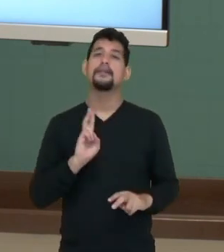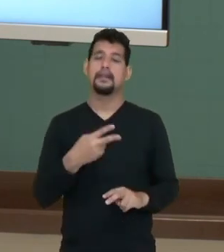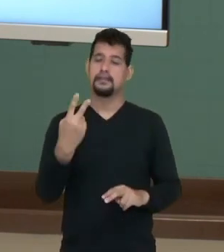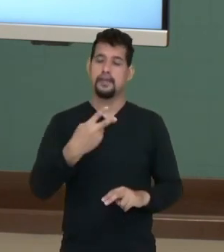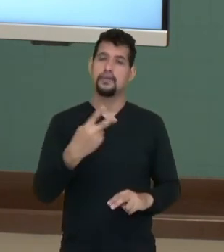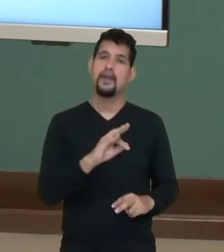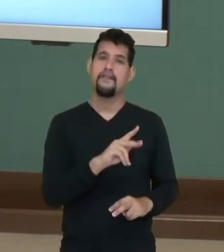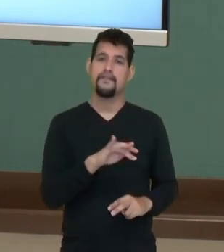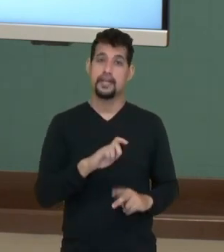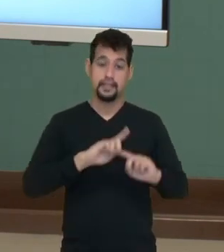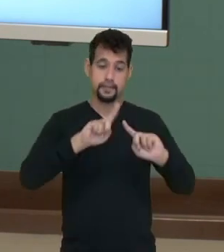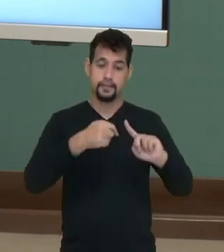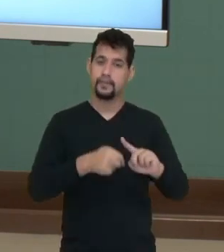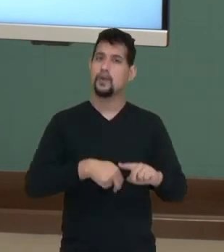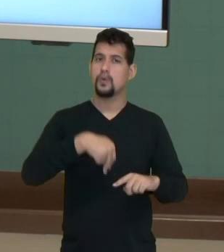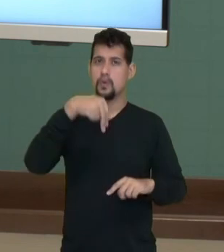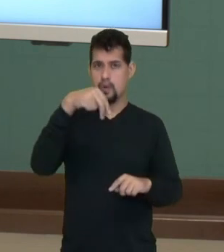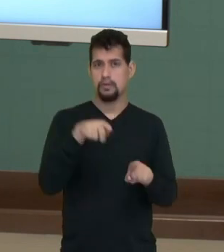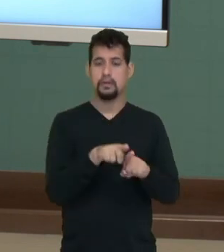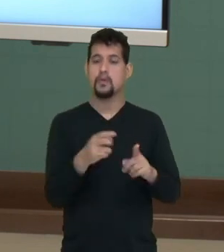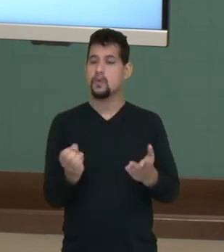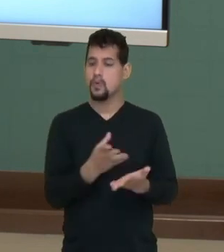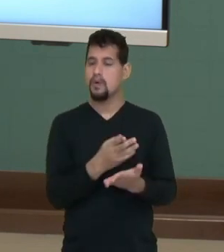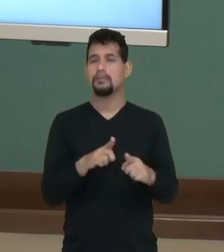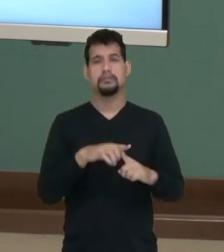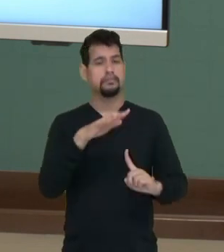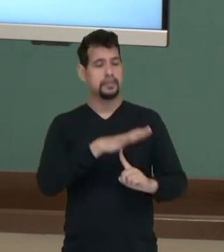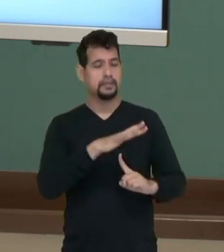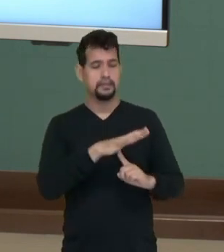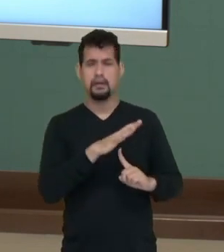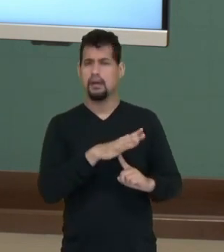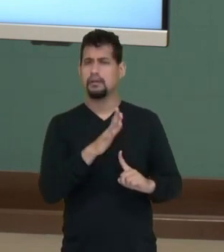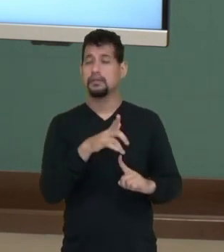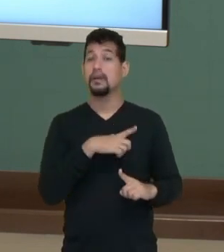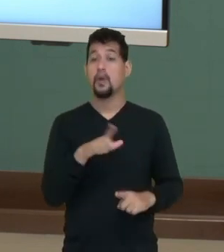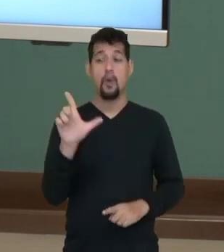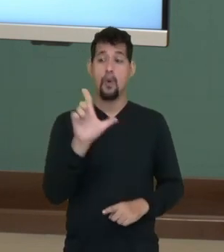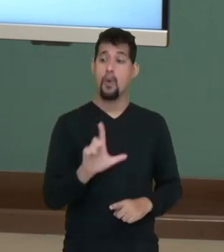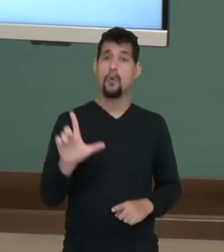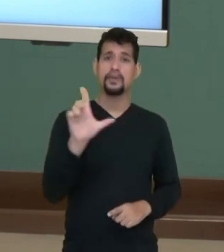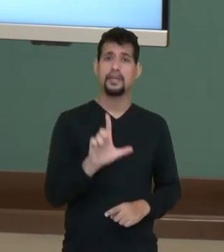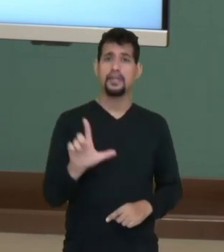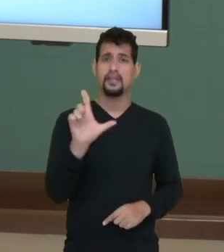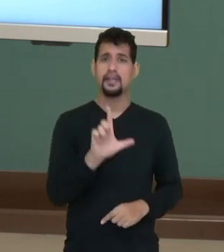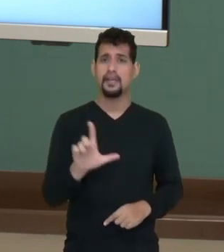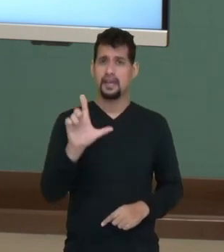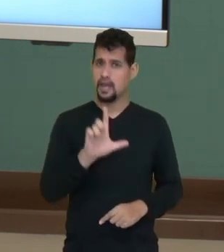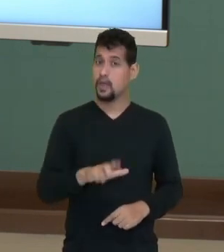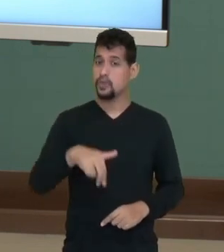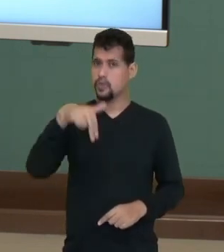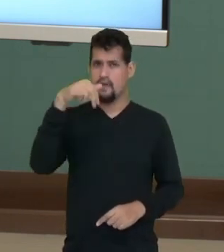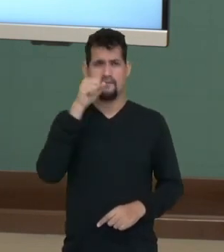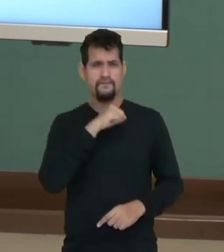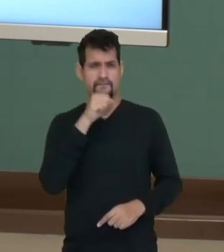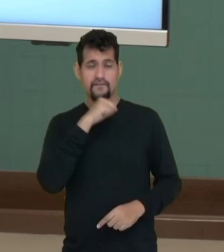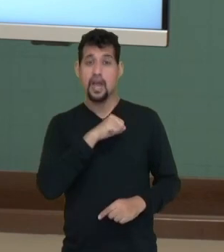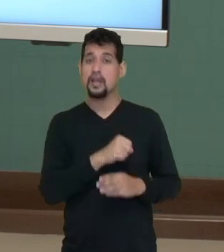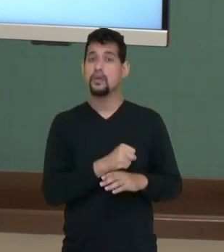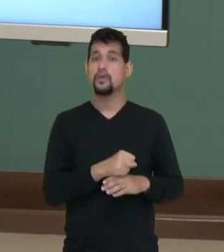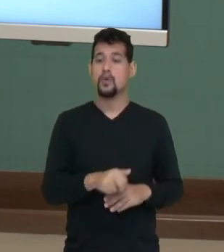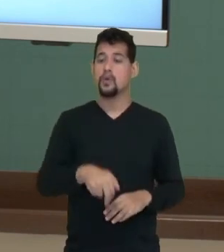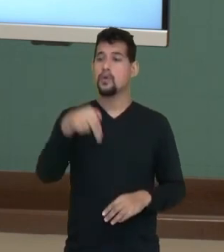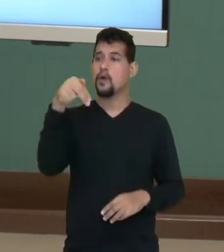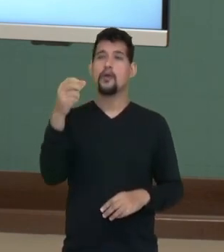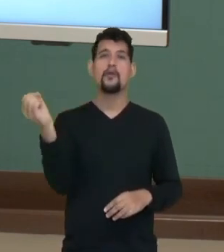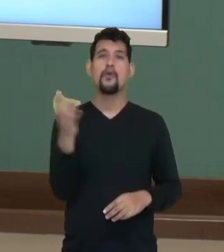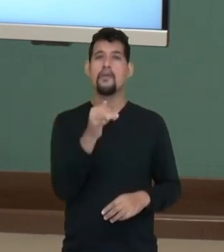fase. Depois o norte novo, né, do Paraná, a região de Londrina é a região do norte velho, tá? A região do norte